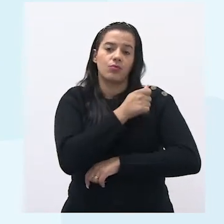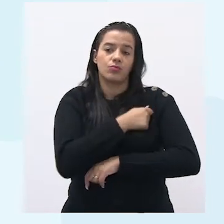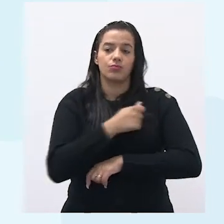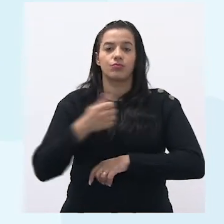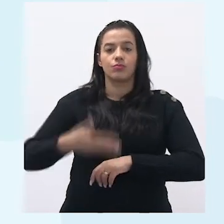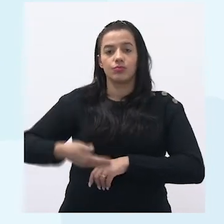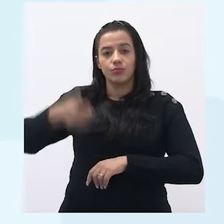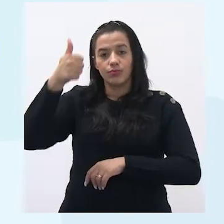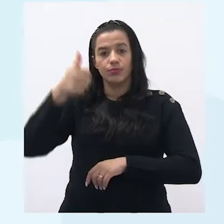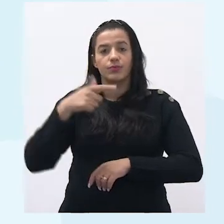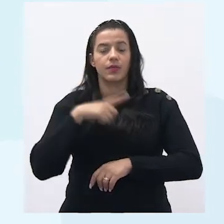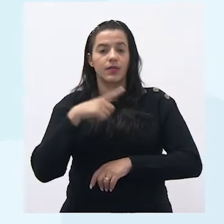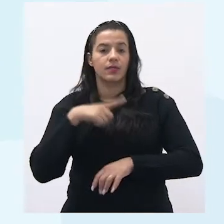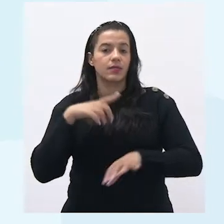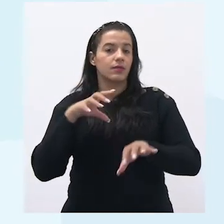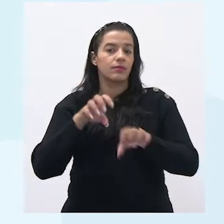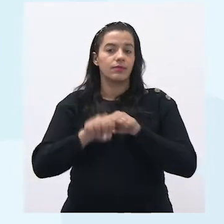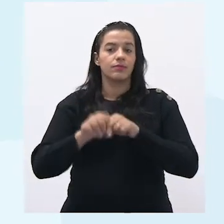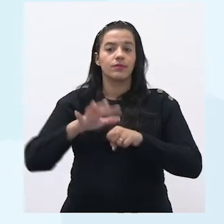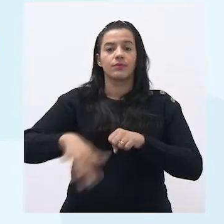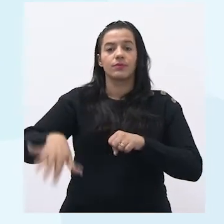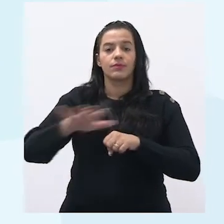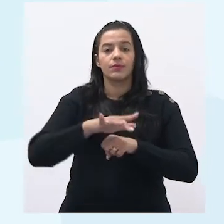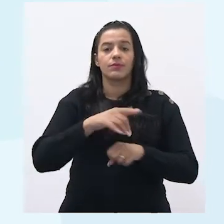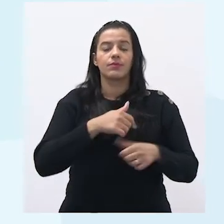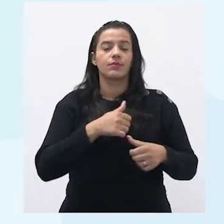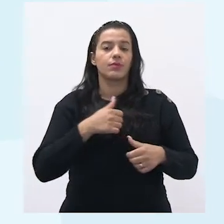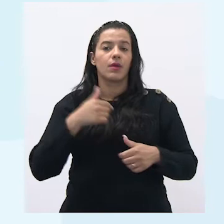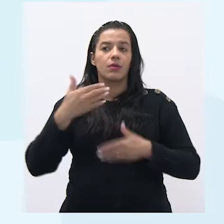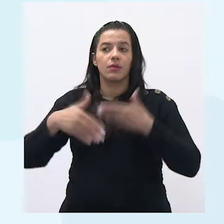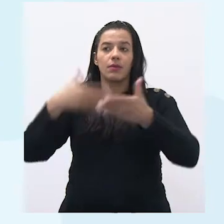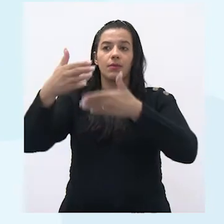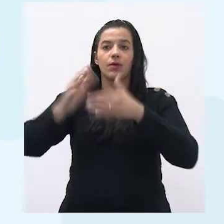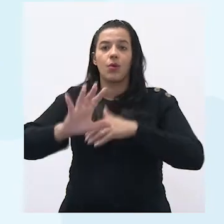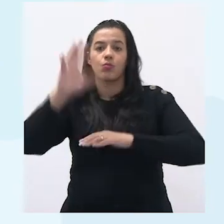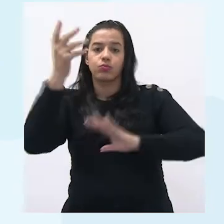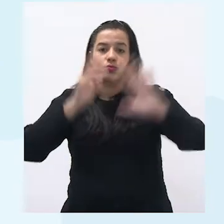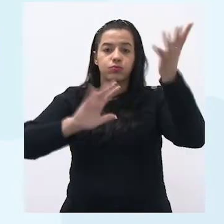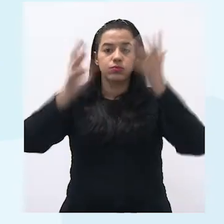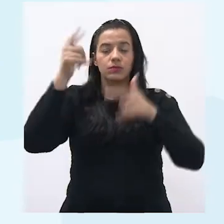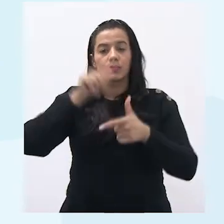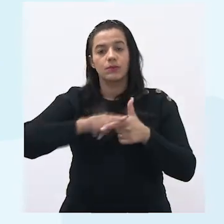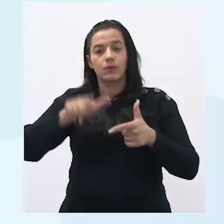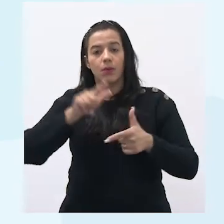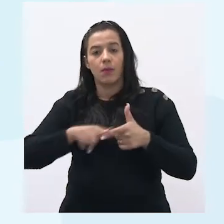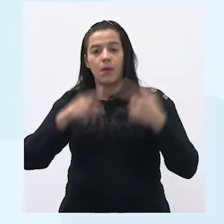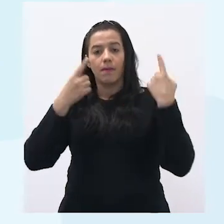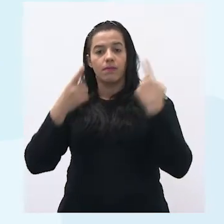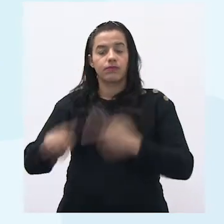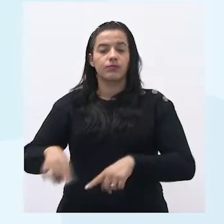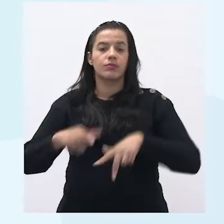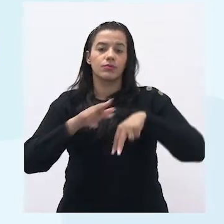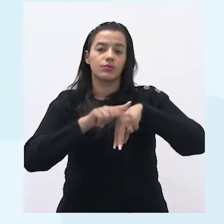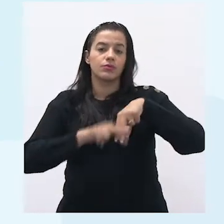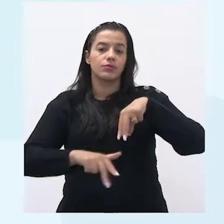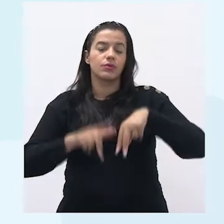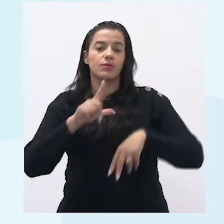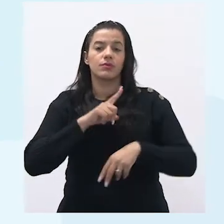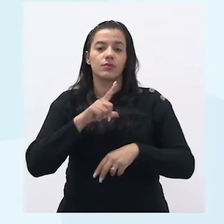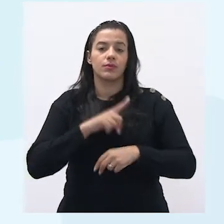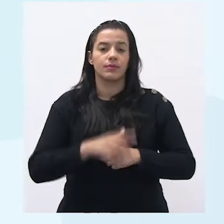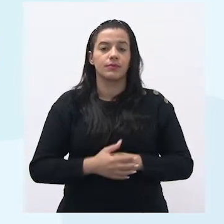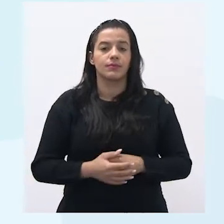vão ter na formação e nas condições para poder enfrentar as dificuldades que a questão de gênero traz para ela. Então,